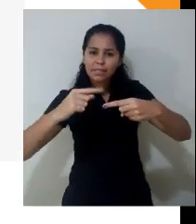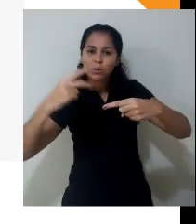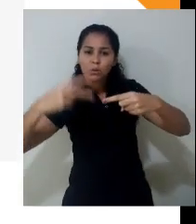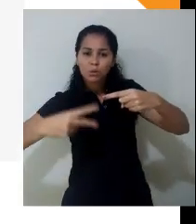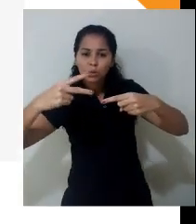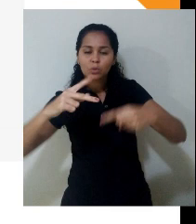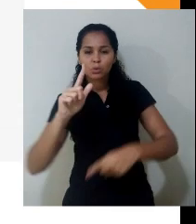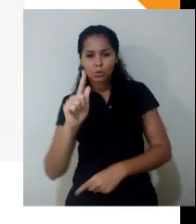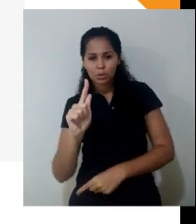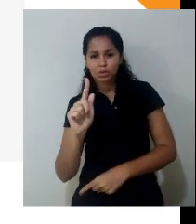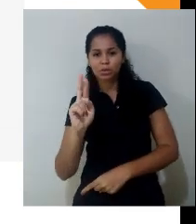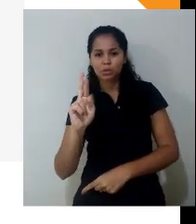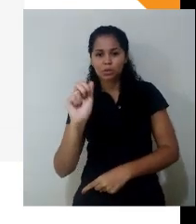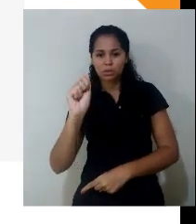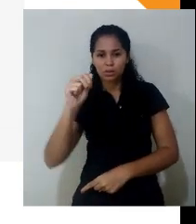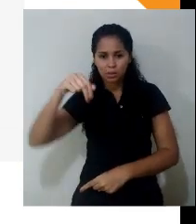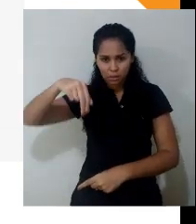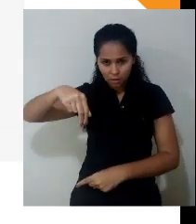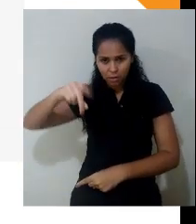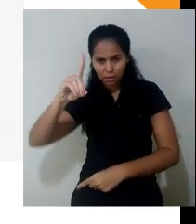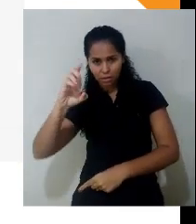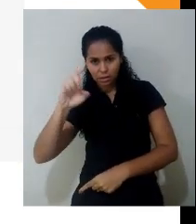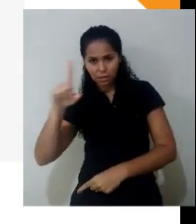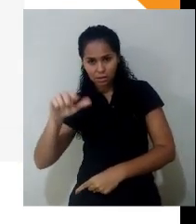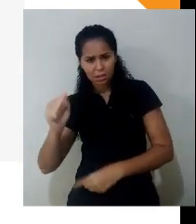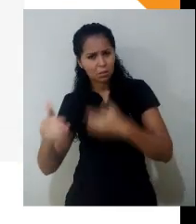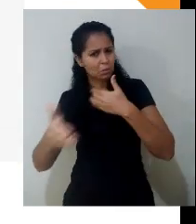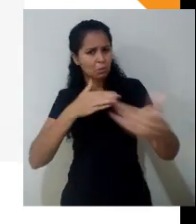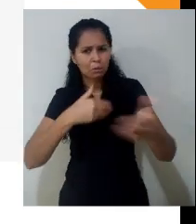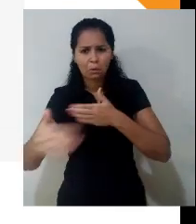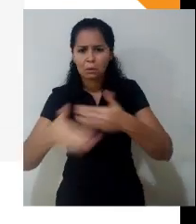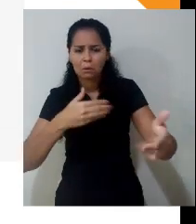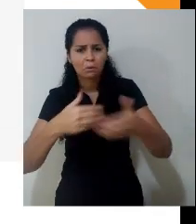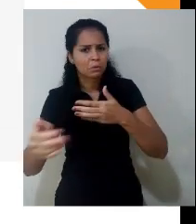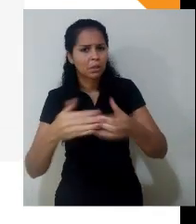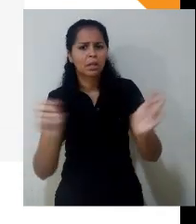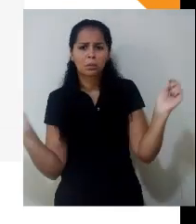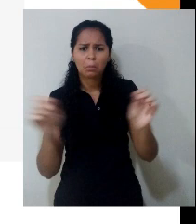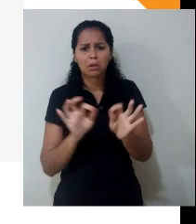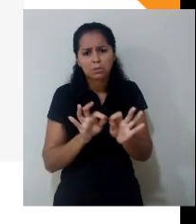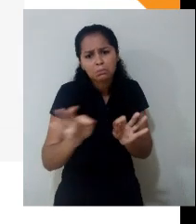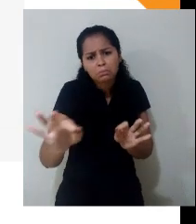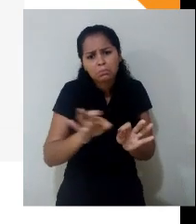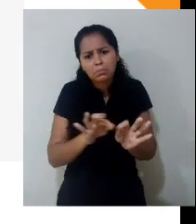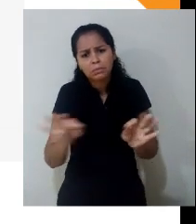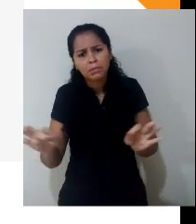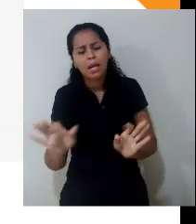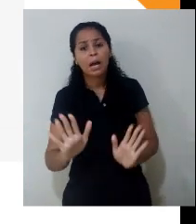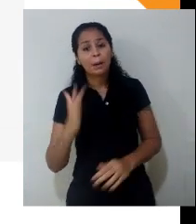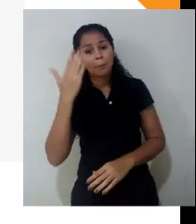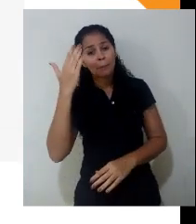razão entre duas grandezas quaisquer. Sendo grandeza qualquer coisa que possa ser medida. As